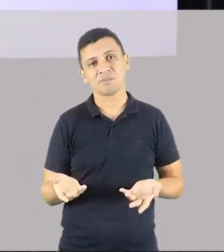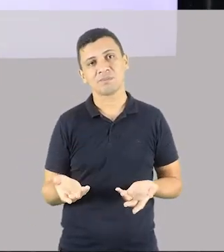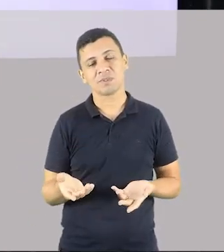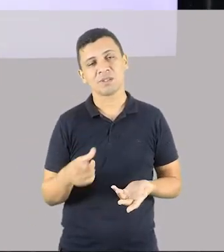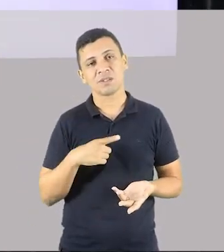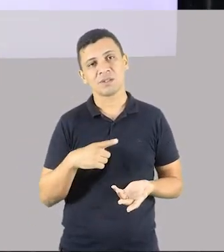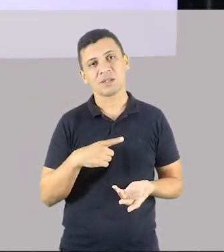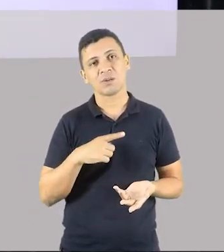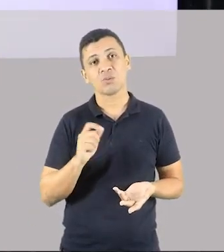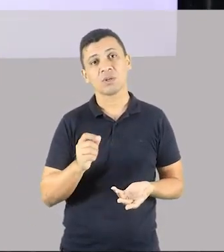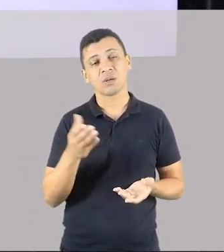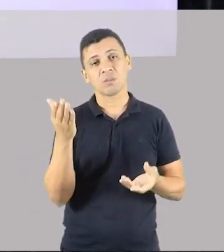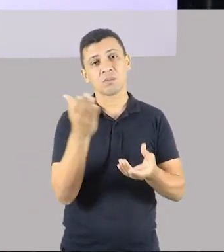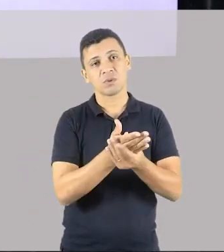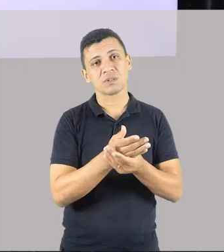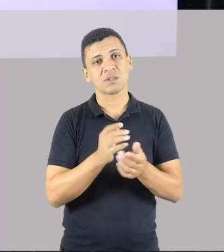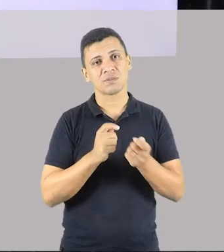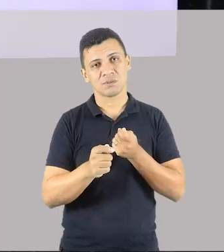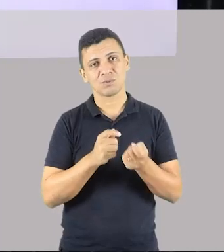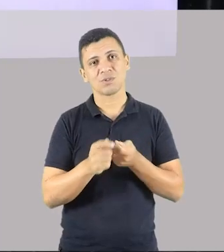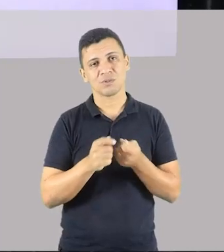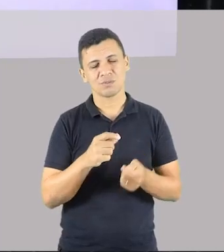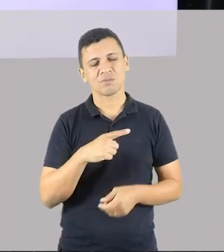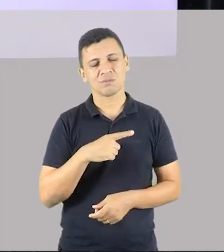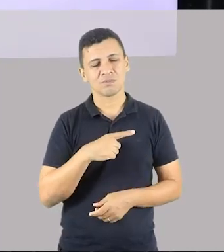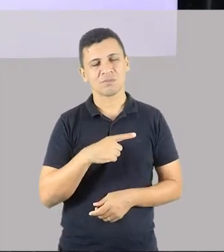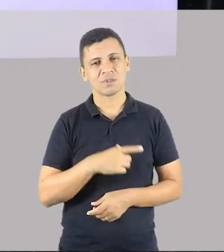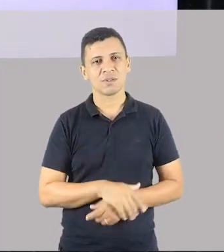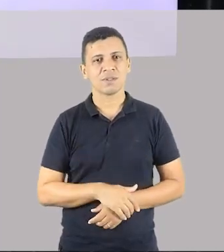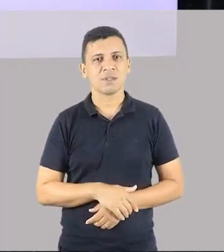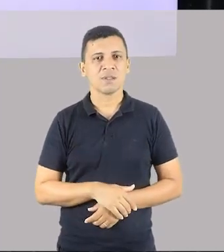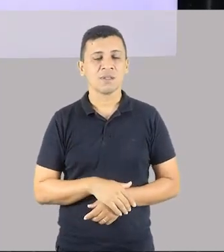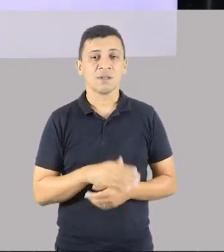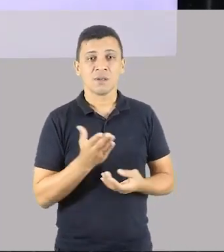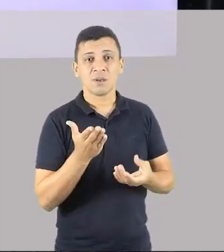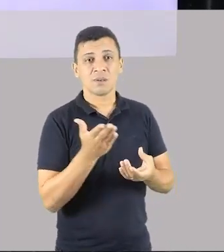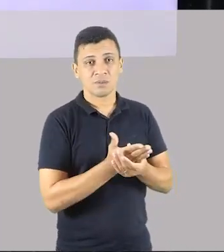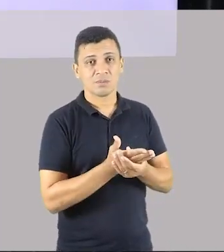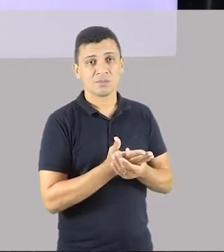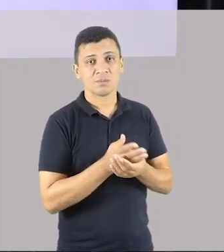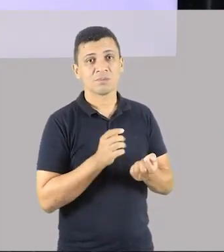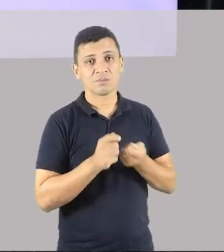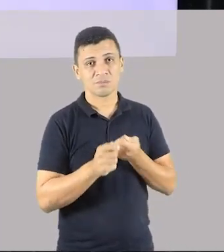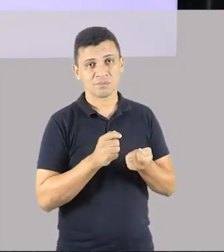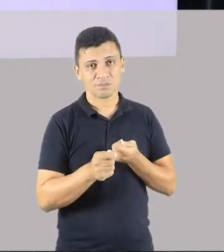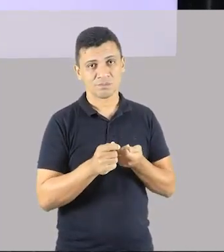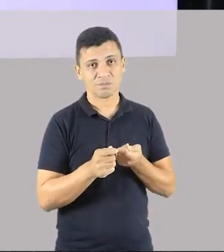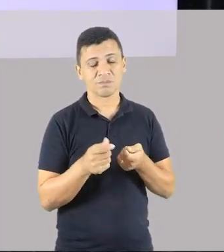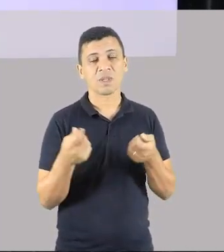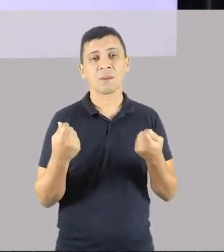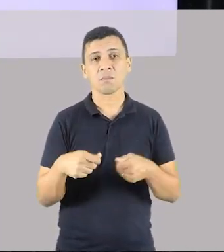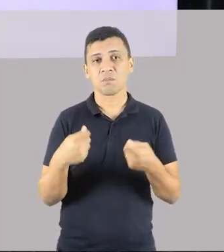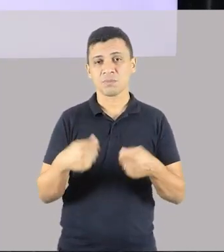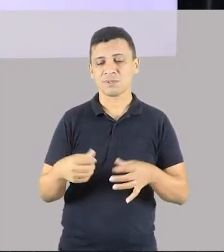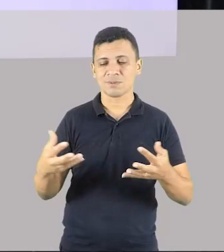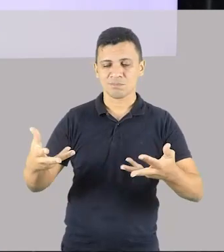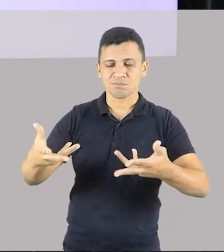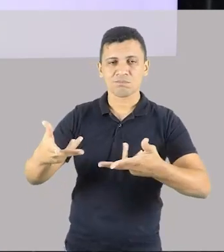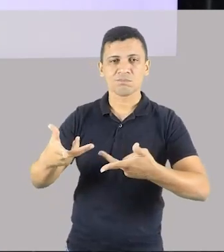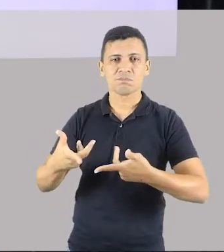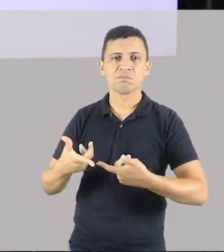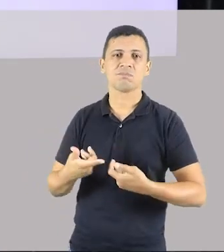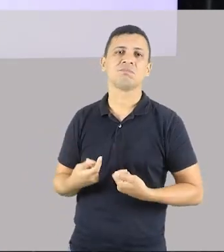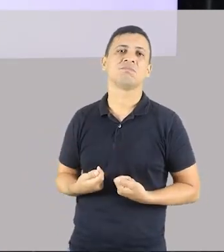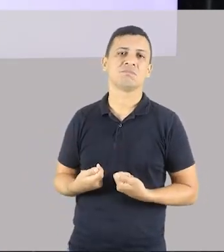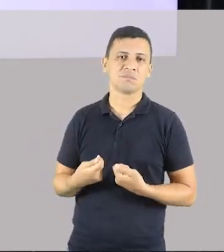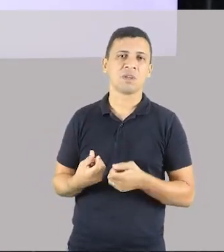que rege o processo administrativo. O processo administrativo, portanto, precisa ser eficiente.